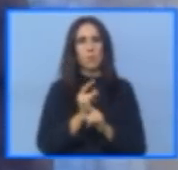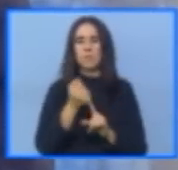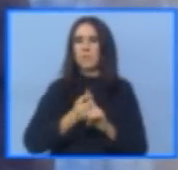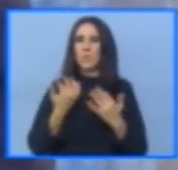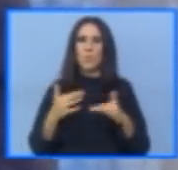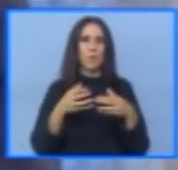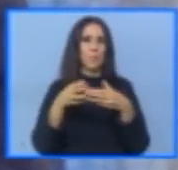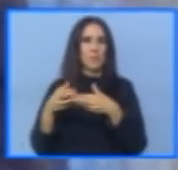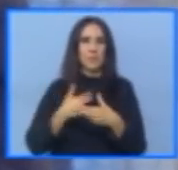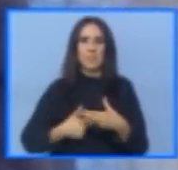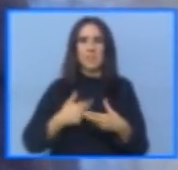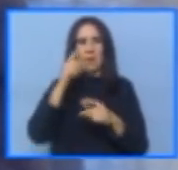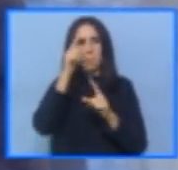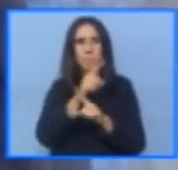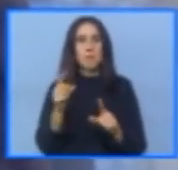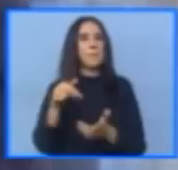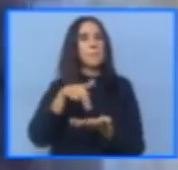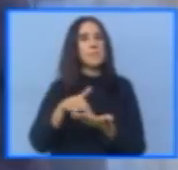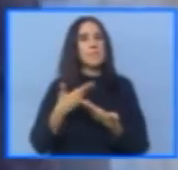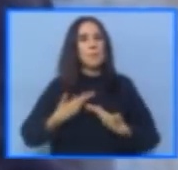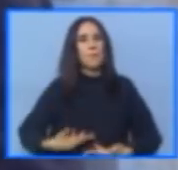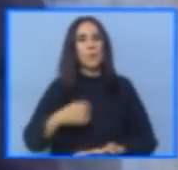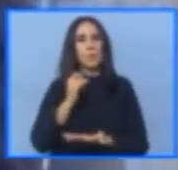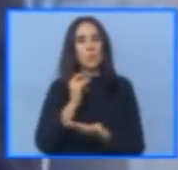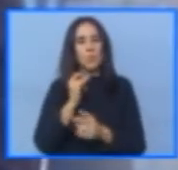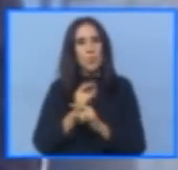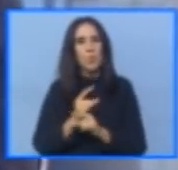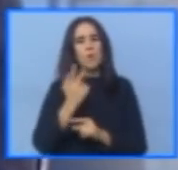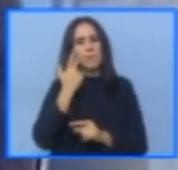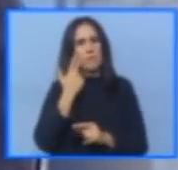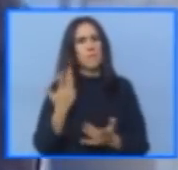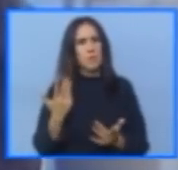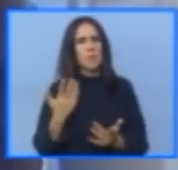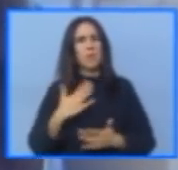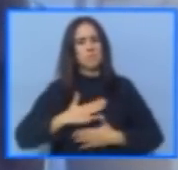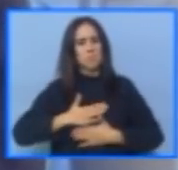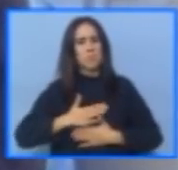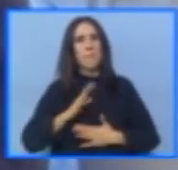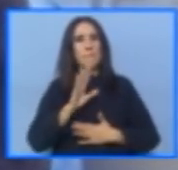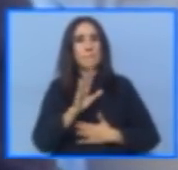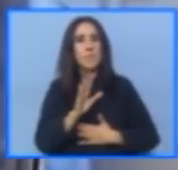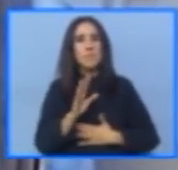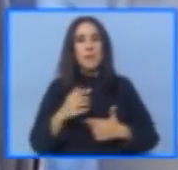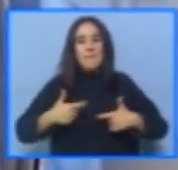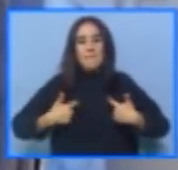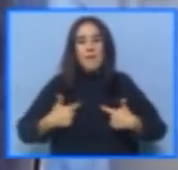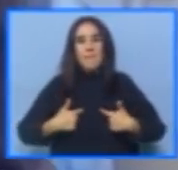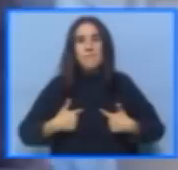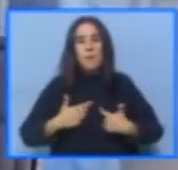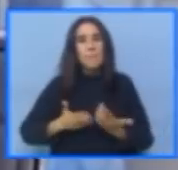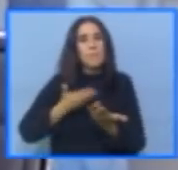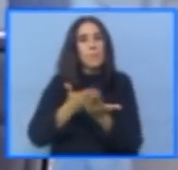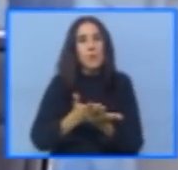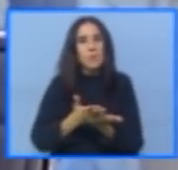desafio às comunidades cristãs saberem ser a presença desse outro, vivida no seu tecido, mas que não são elas que se propõem,